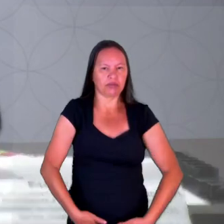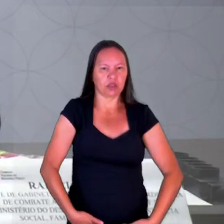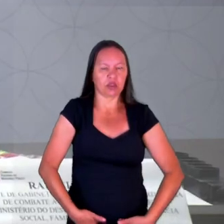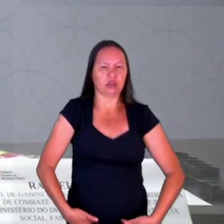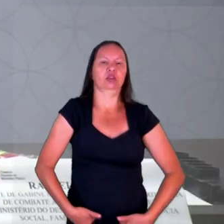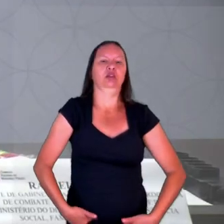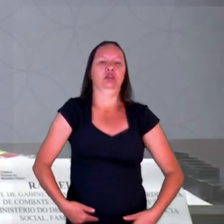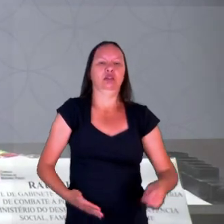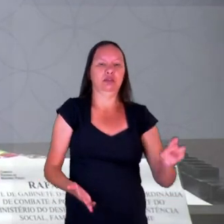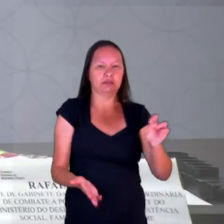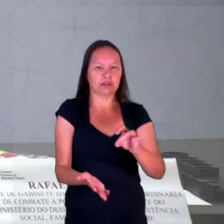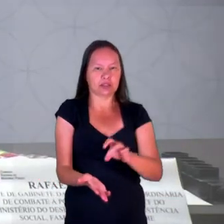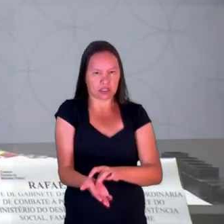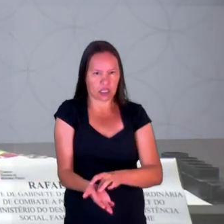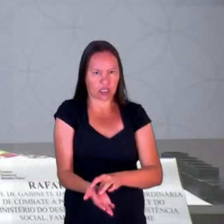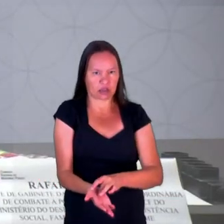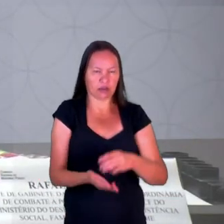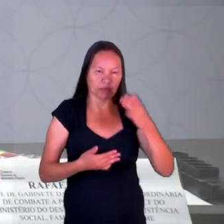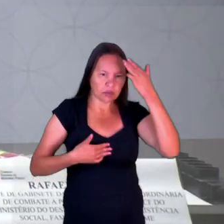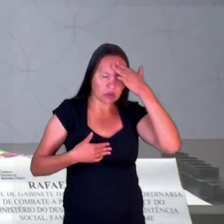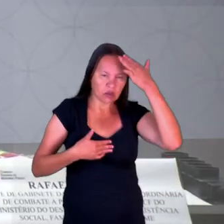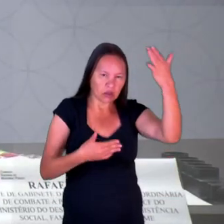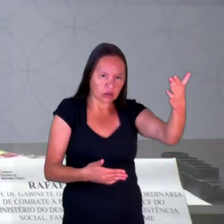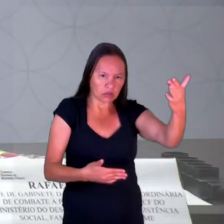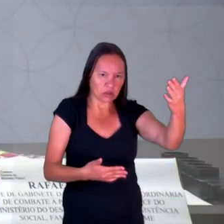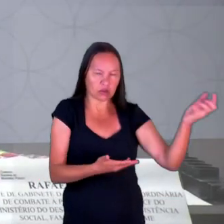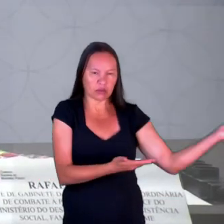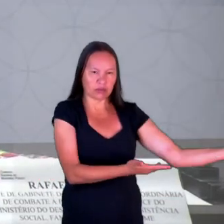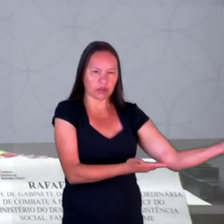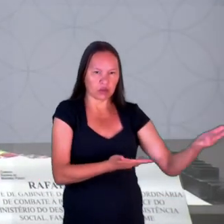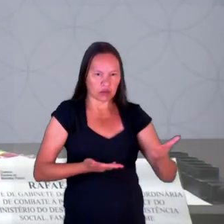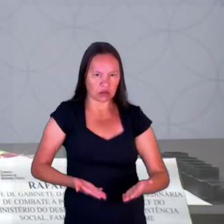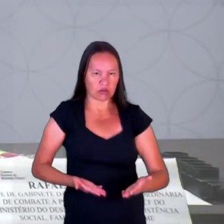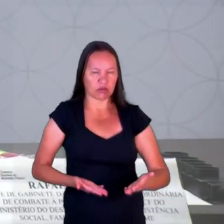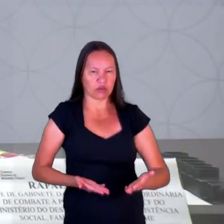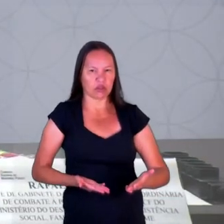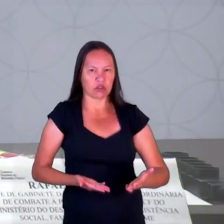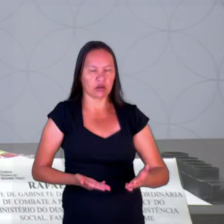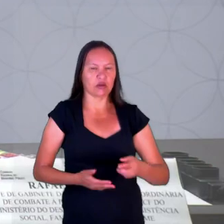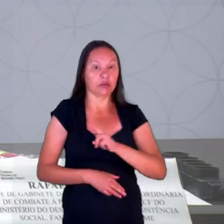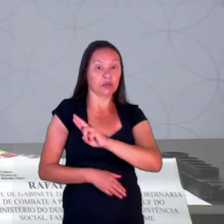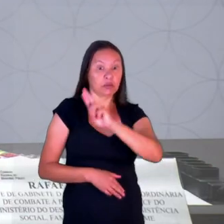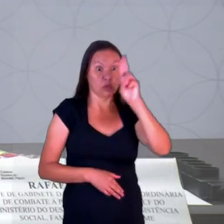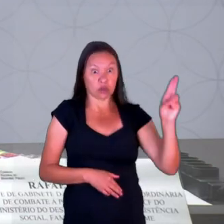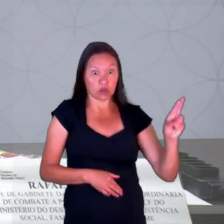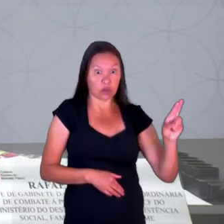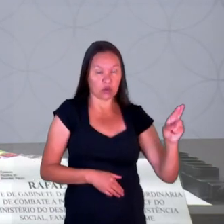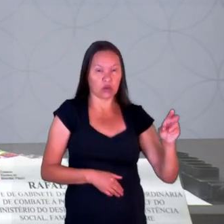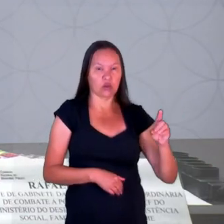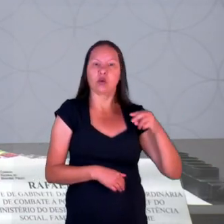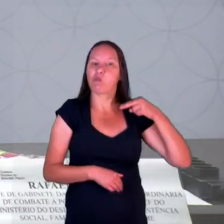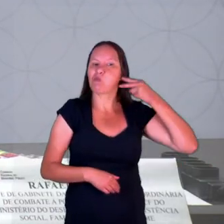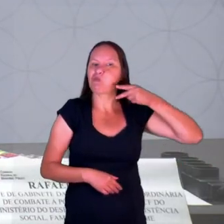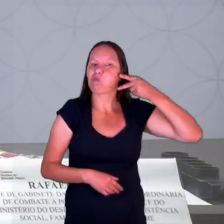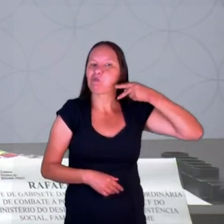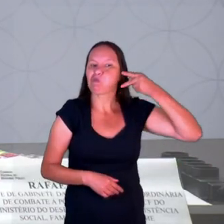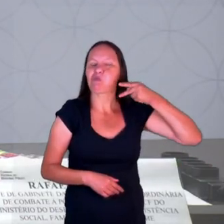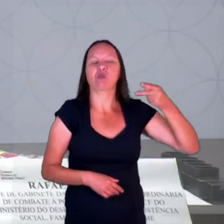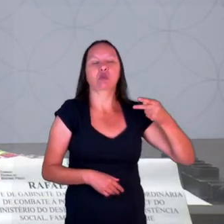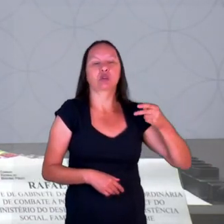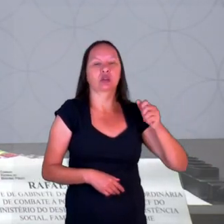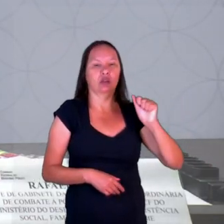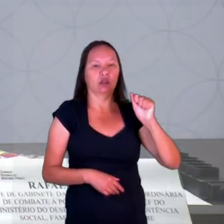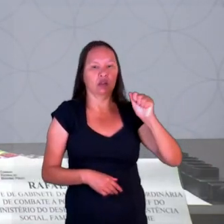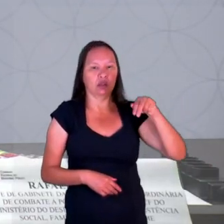momento gostaria de agradecer ao convite e aqui faço isso em nome da da promotora de Justiça Andreia